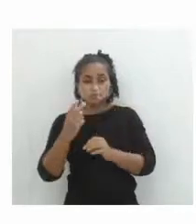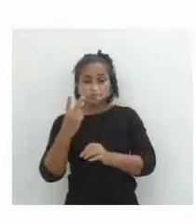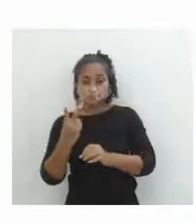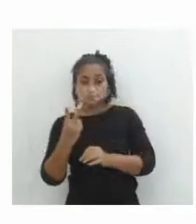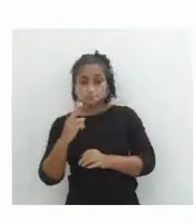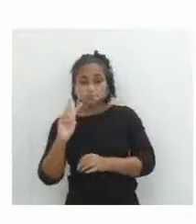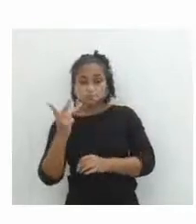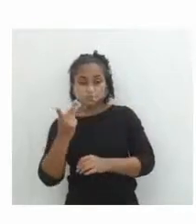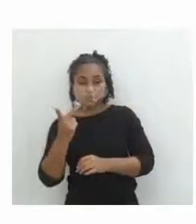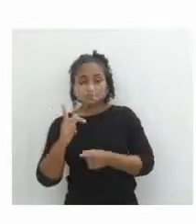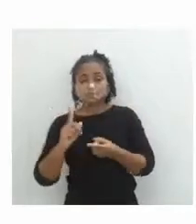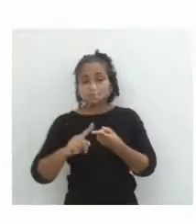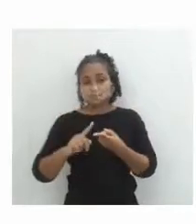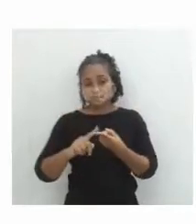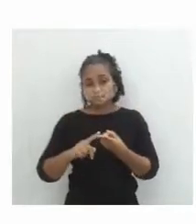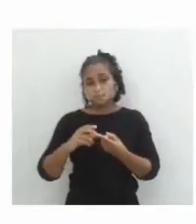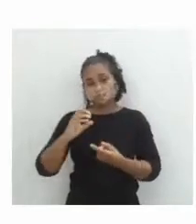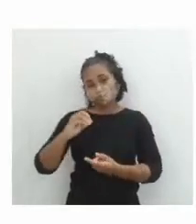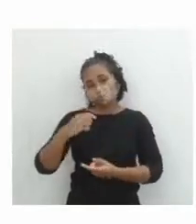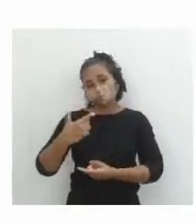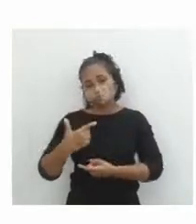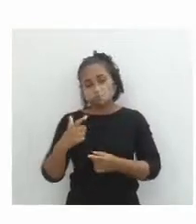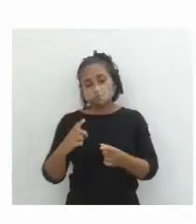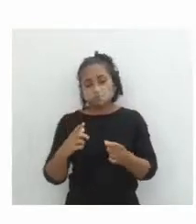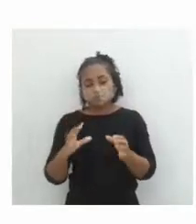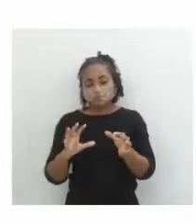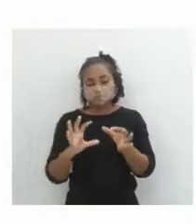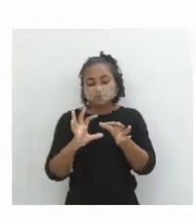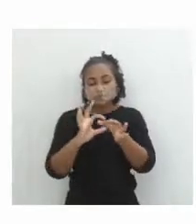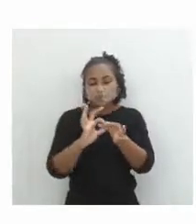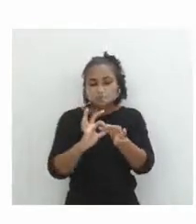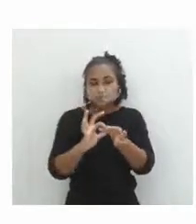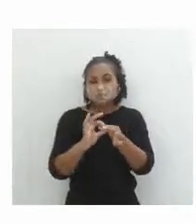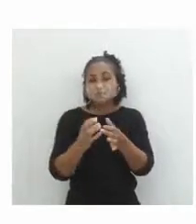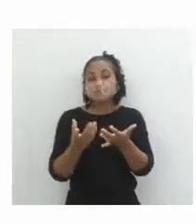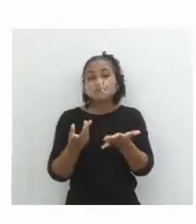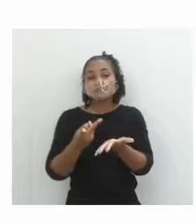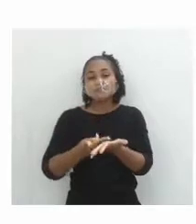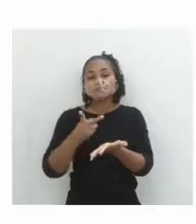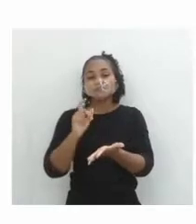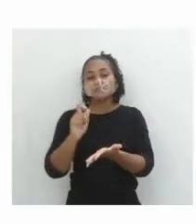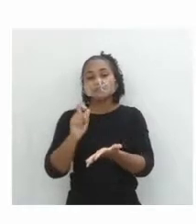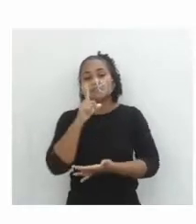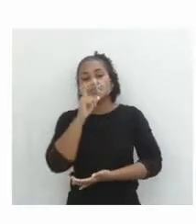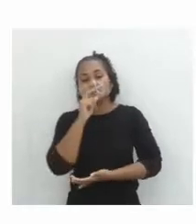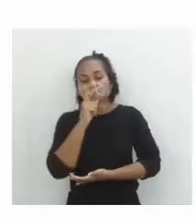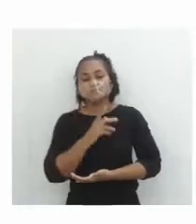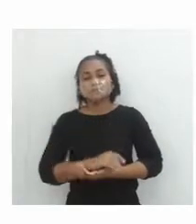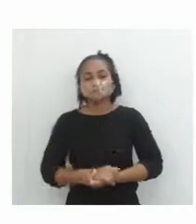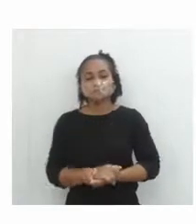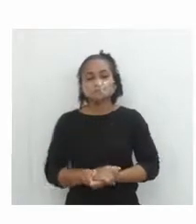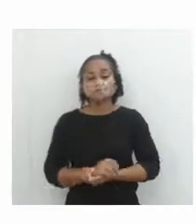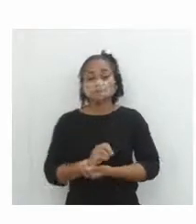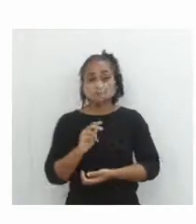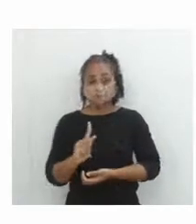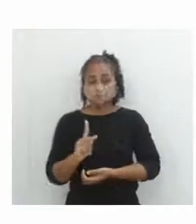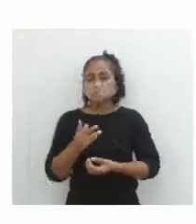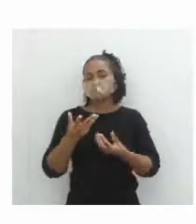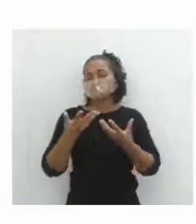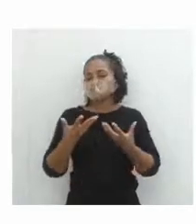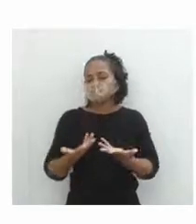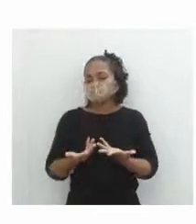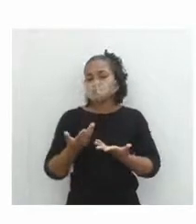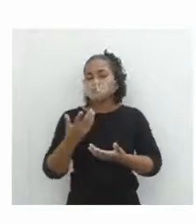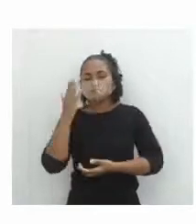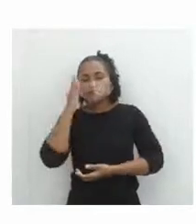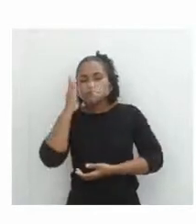de oxigênio. Assim, juntando essas moléculas, vai formar a água, ok? Então, a gente vai ver também